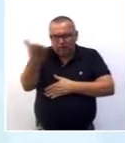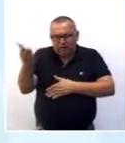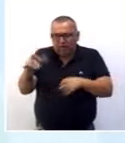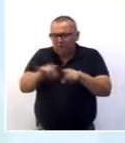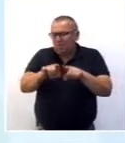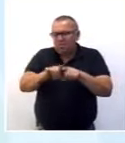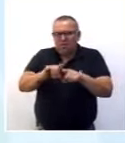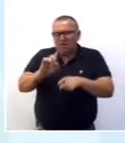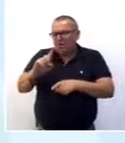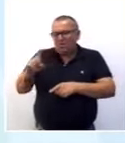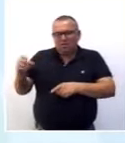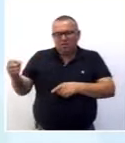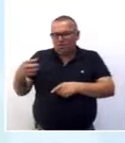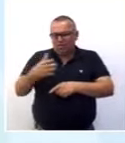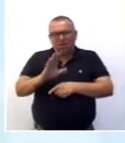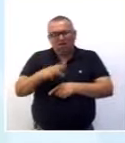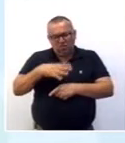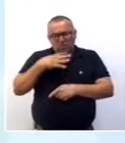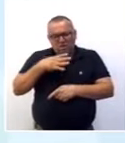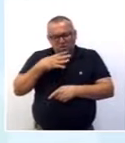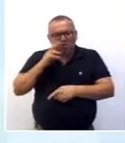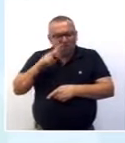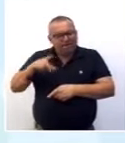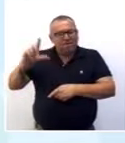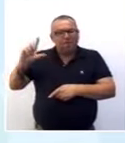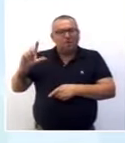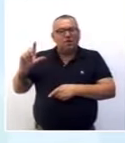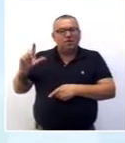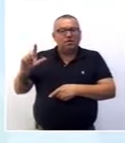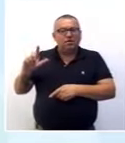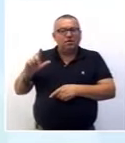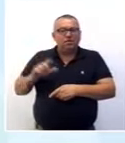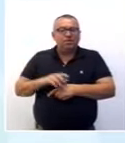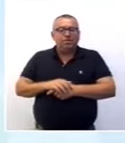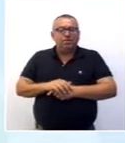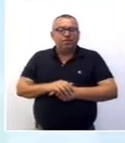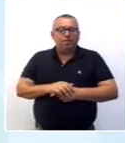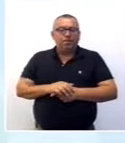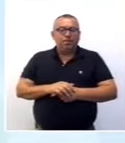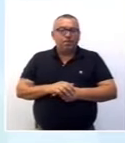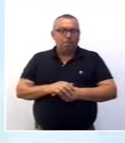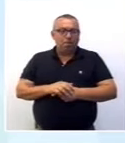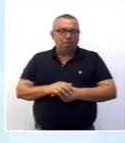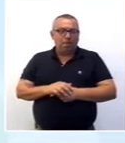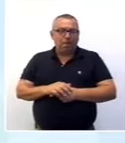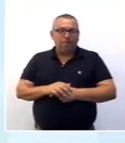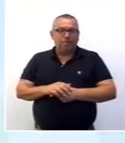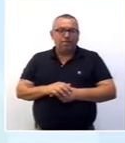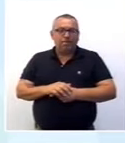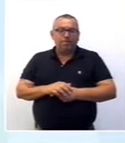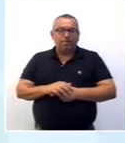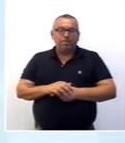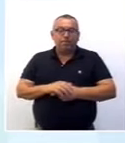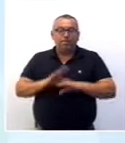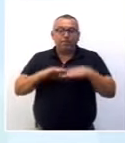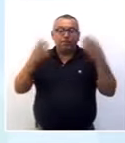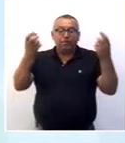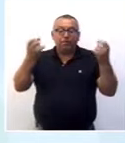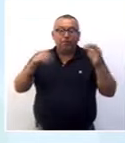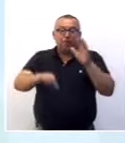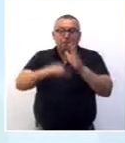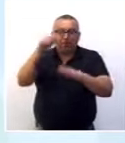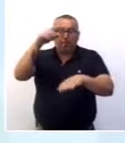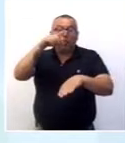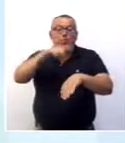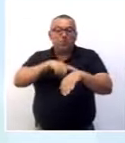ser nenhum tipo de novidade, tá bom? Pode passar. Bom, vamos então ao nosso primeiro momento